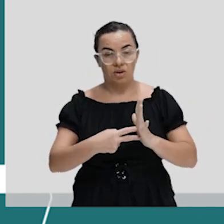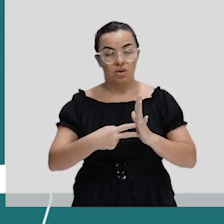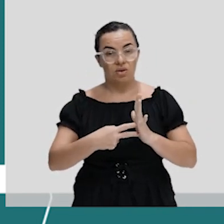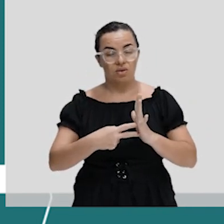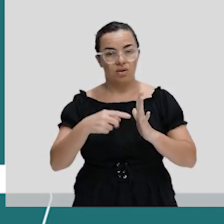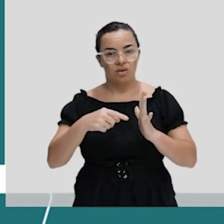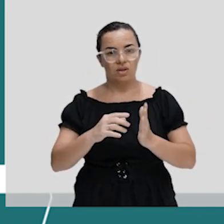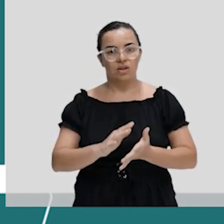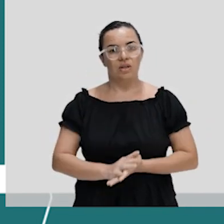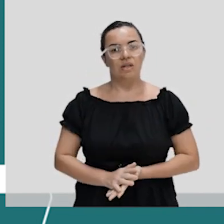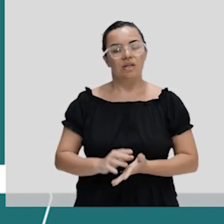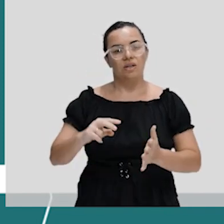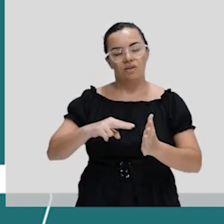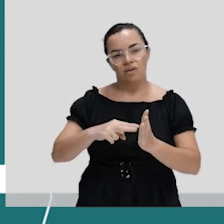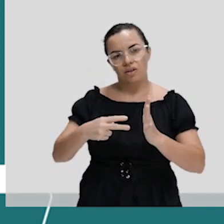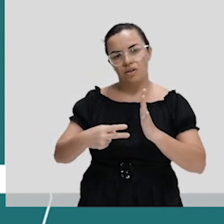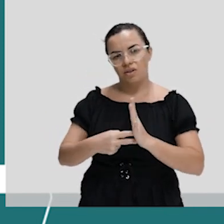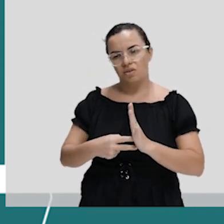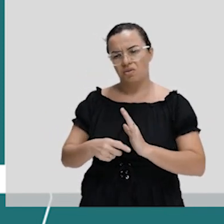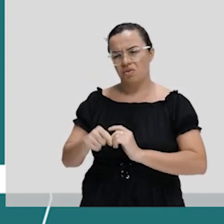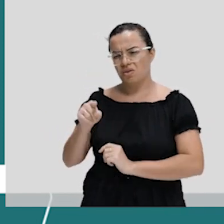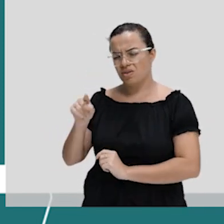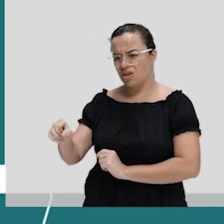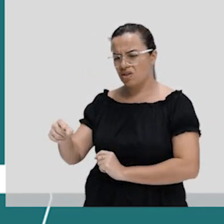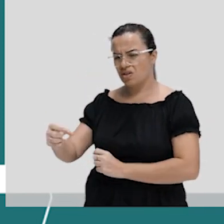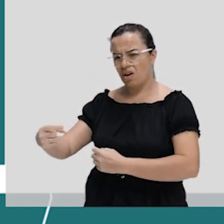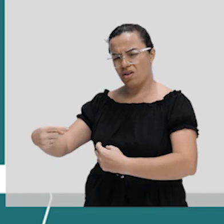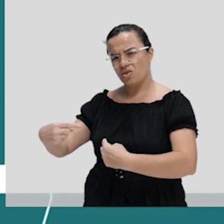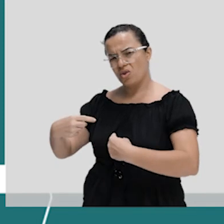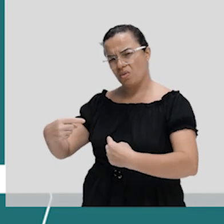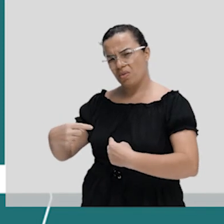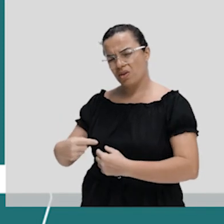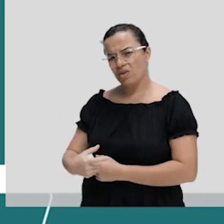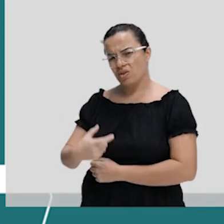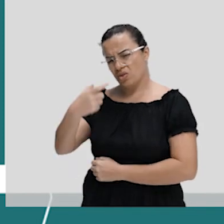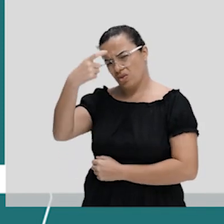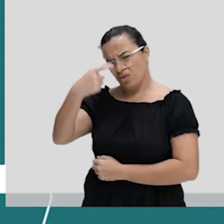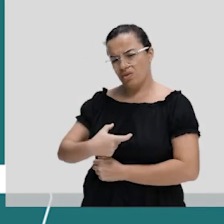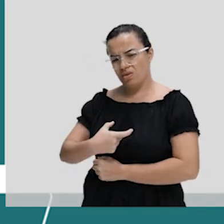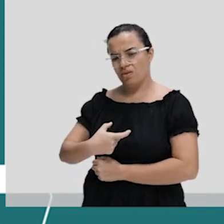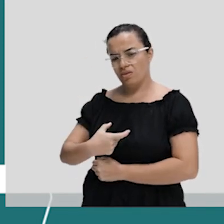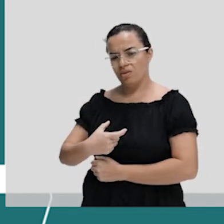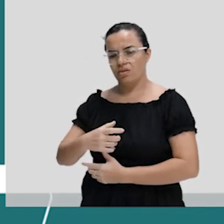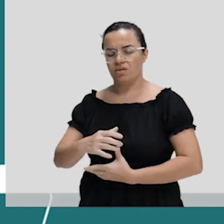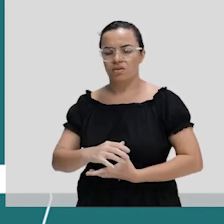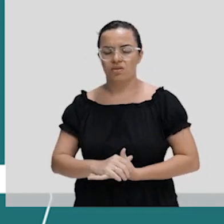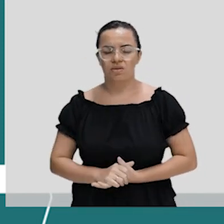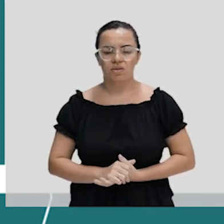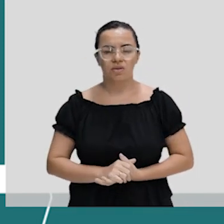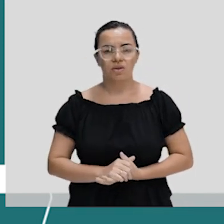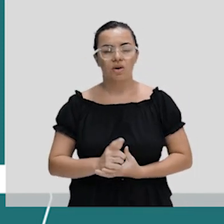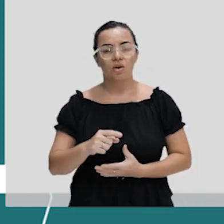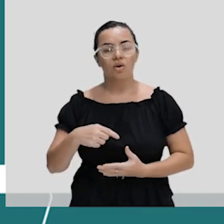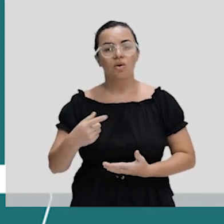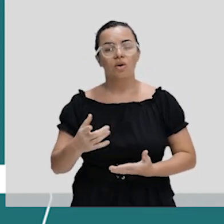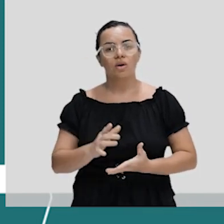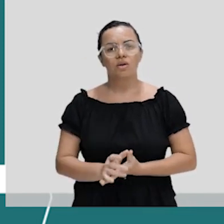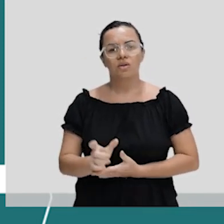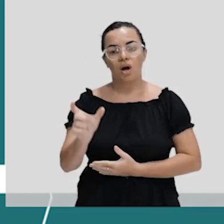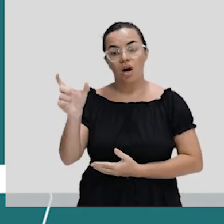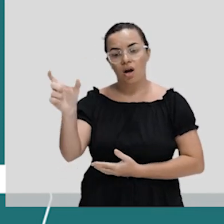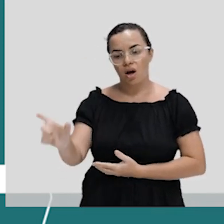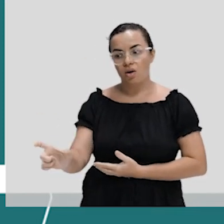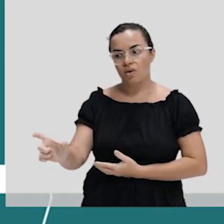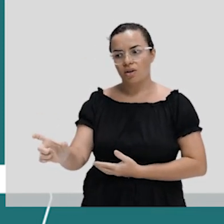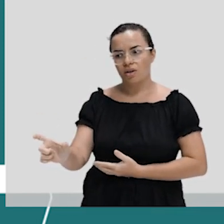está zombando de mim. Ou seja, quando alguém está zombando de outra pessoa, ela